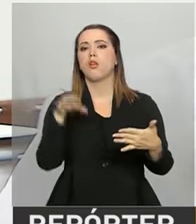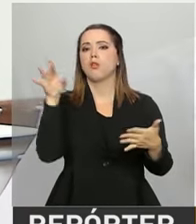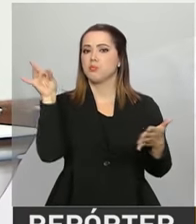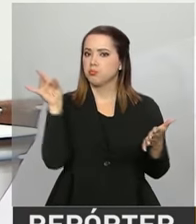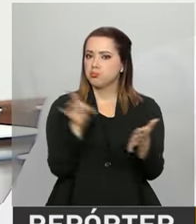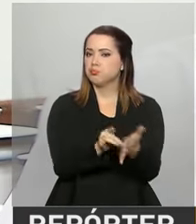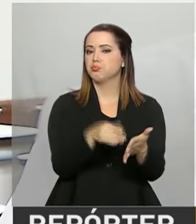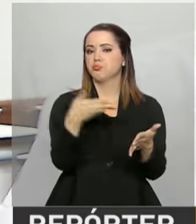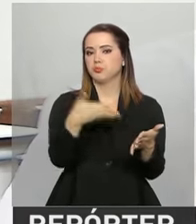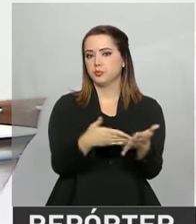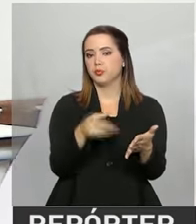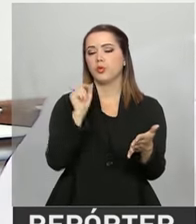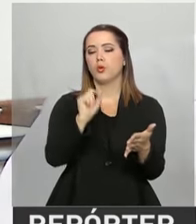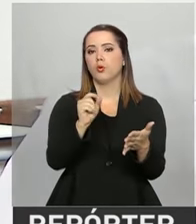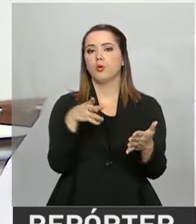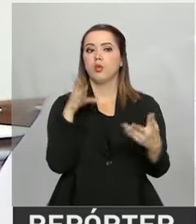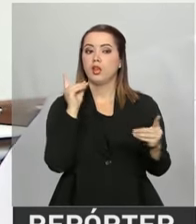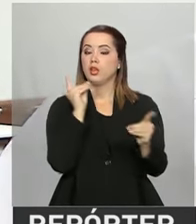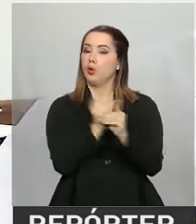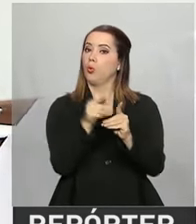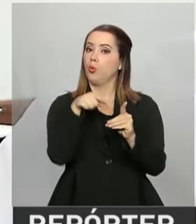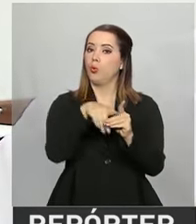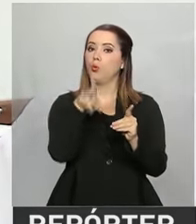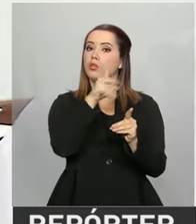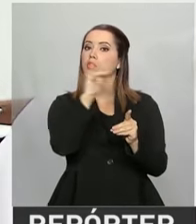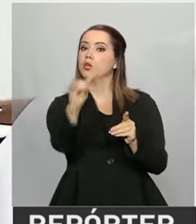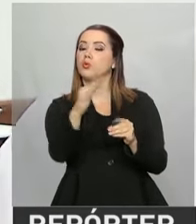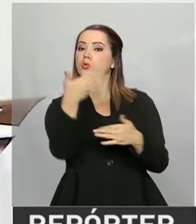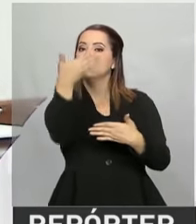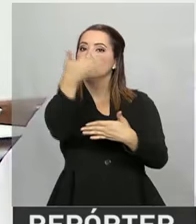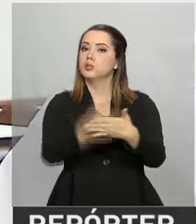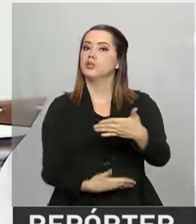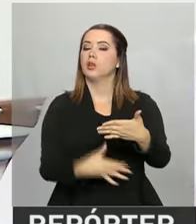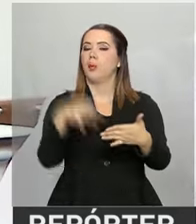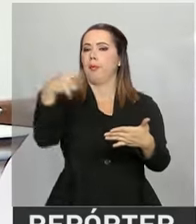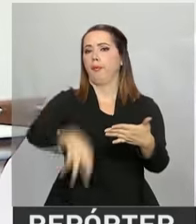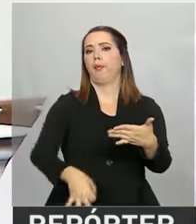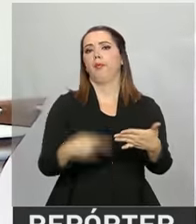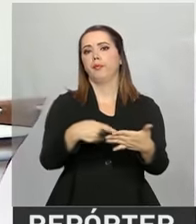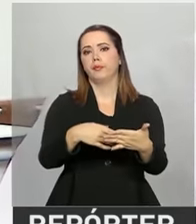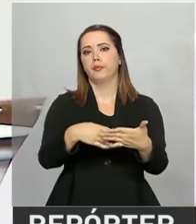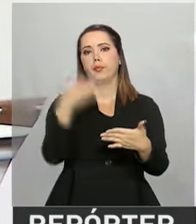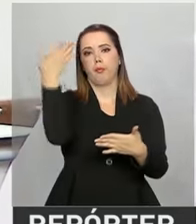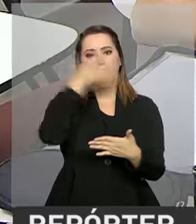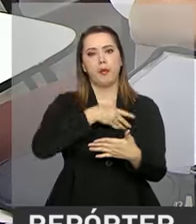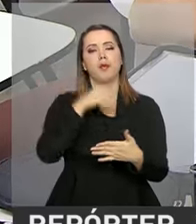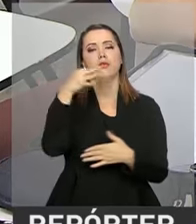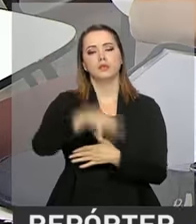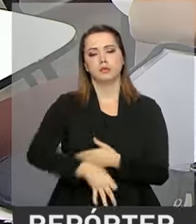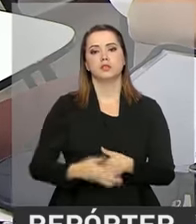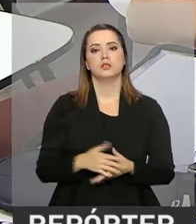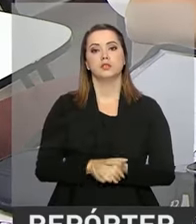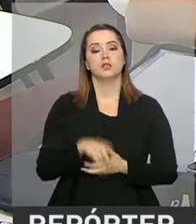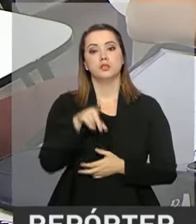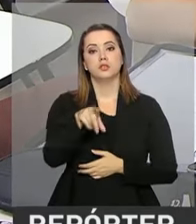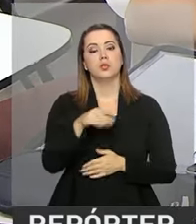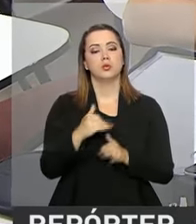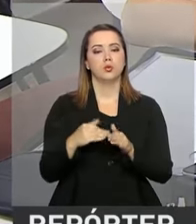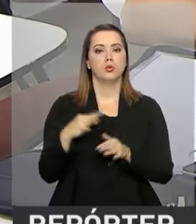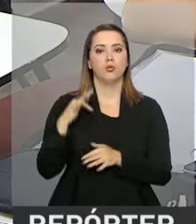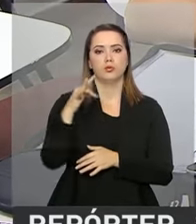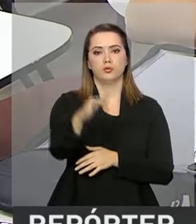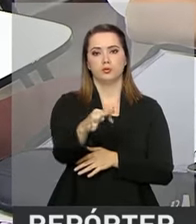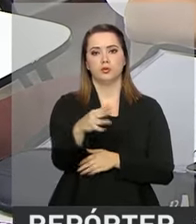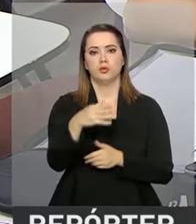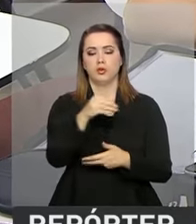real da do que ele vai encontrar no momento da prova que estiver realmente valendo. O próximo simulado do